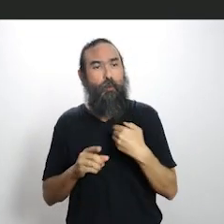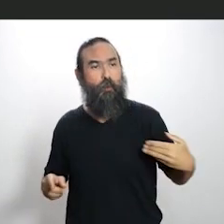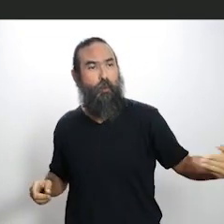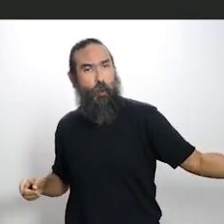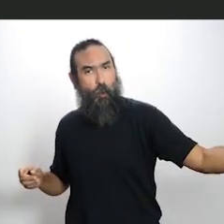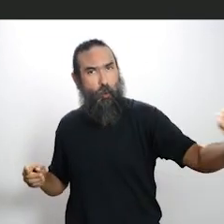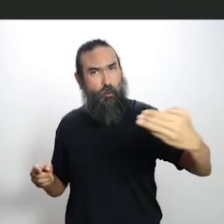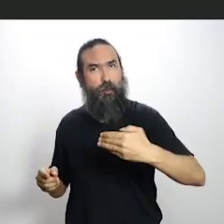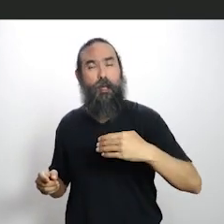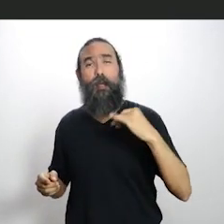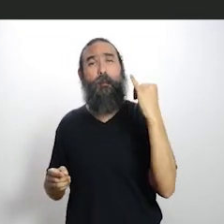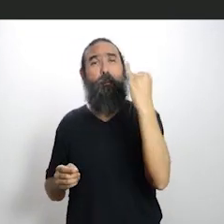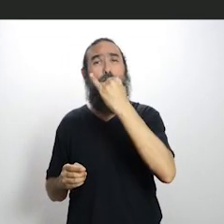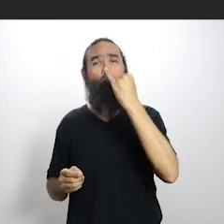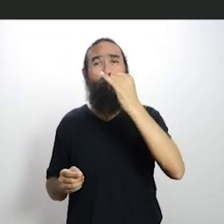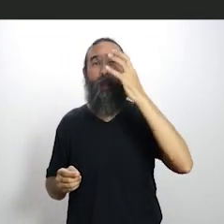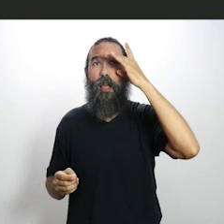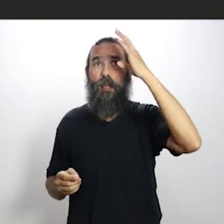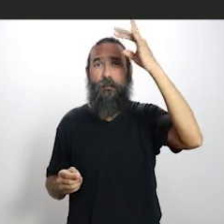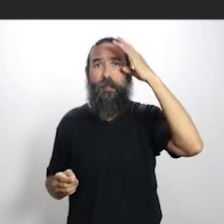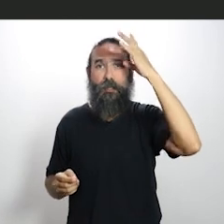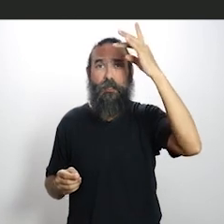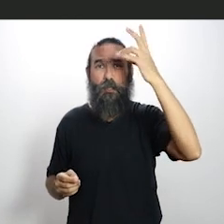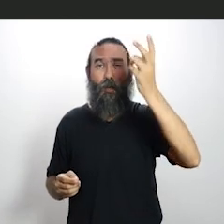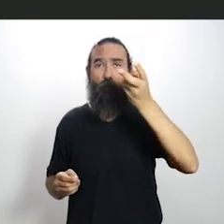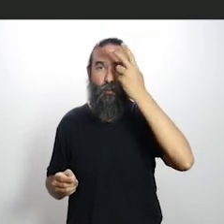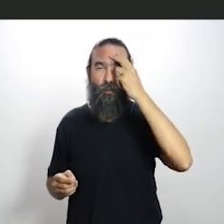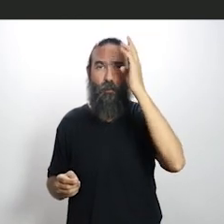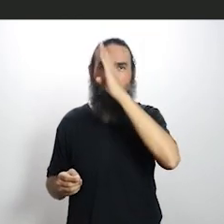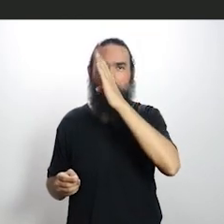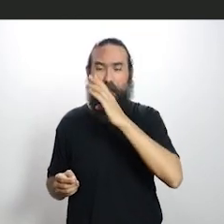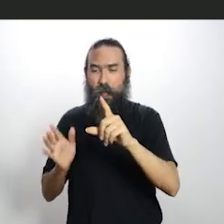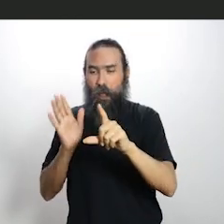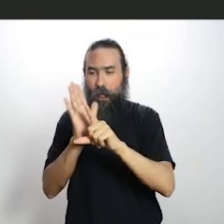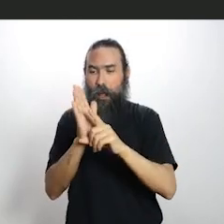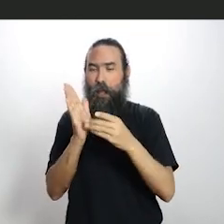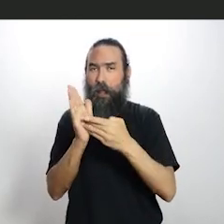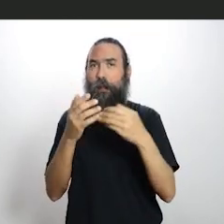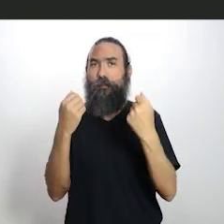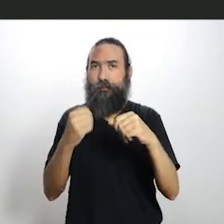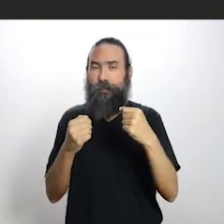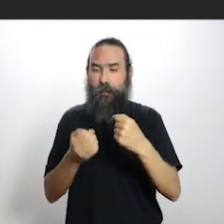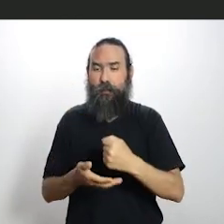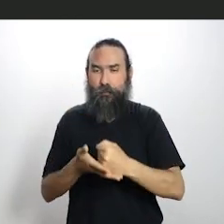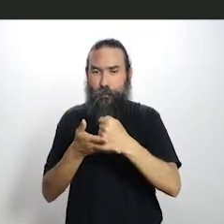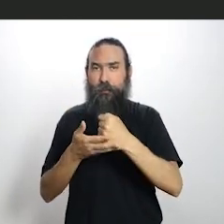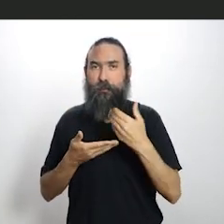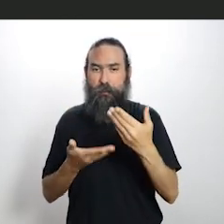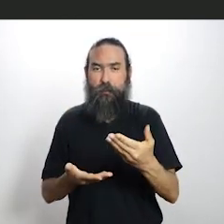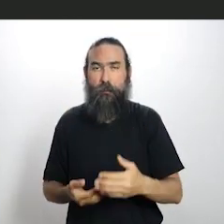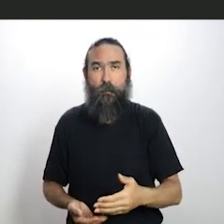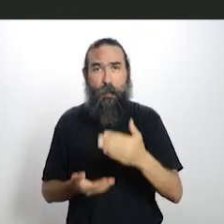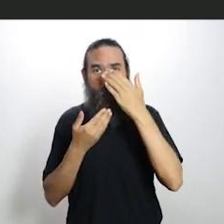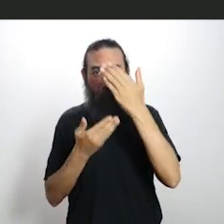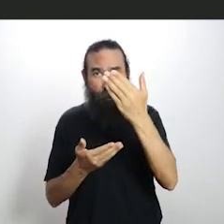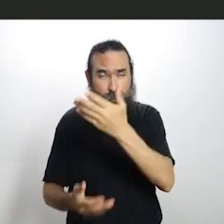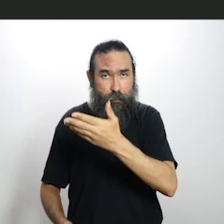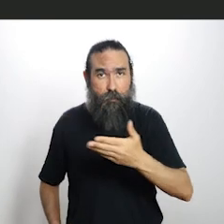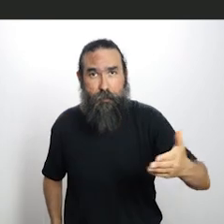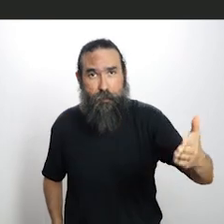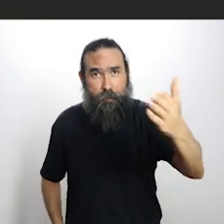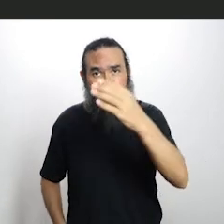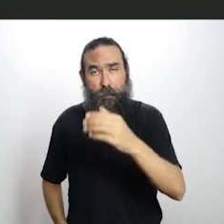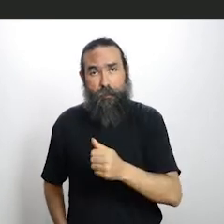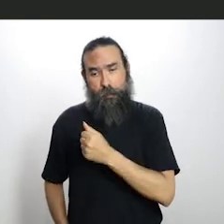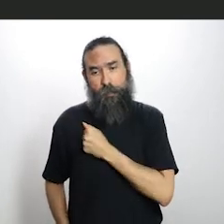assim espero dessa forma poética ter passado alguma mensagem e compreendido